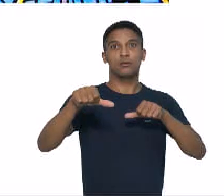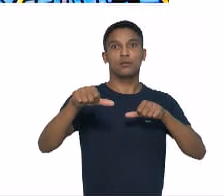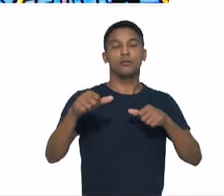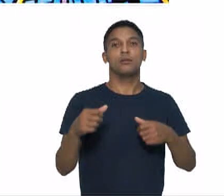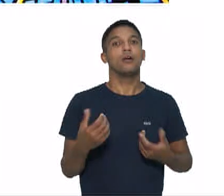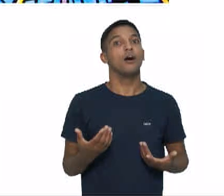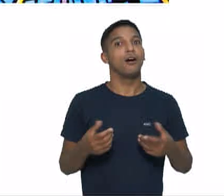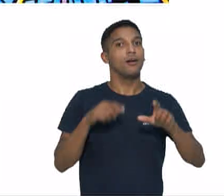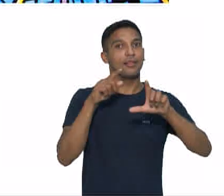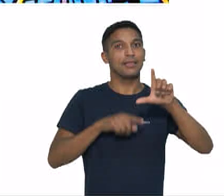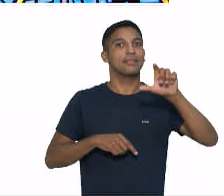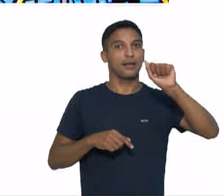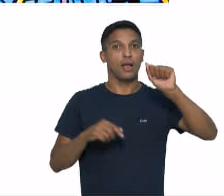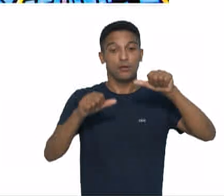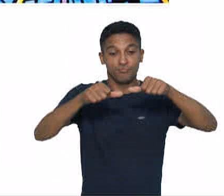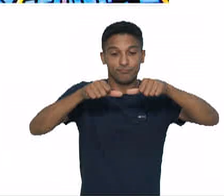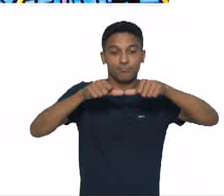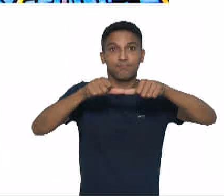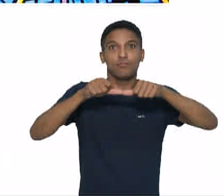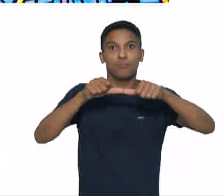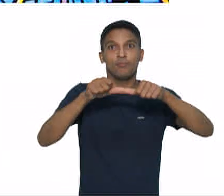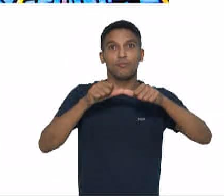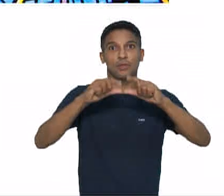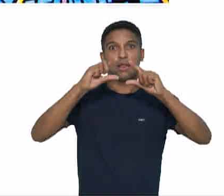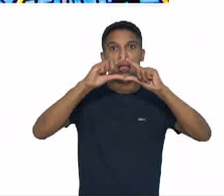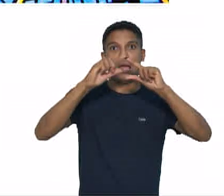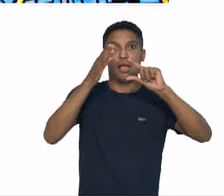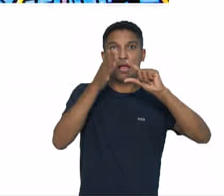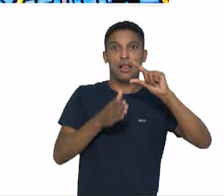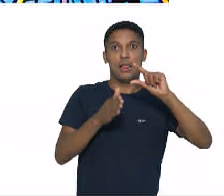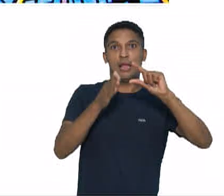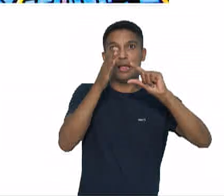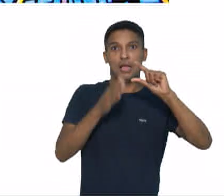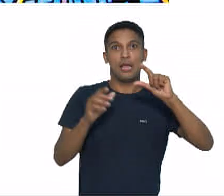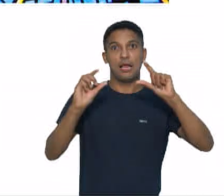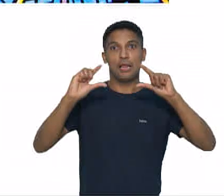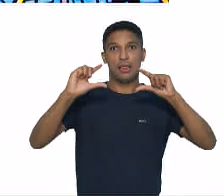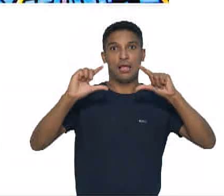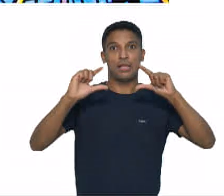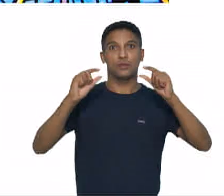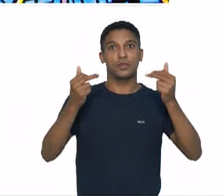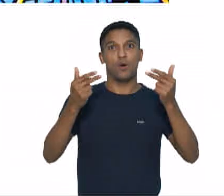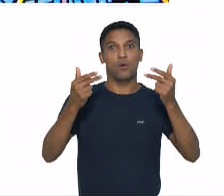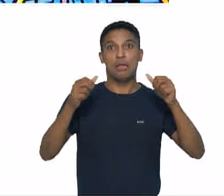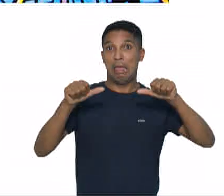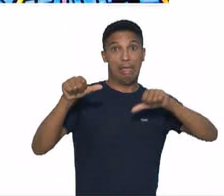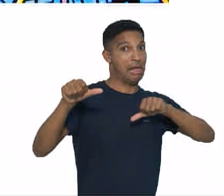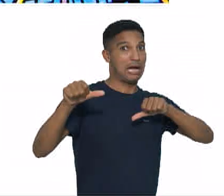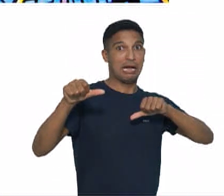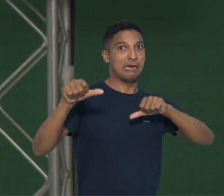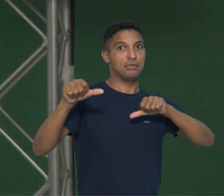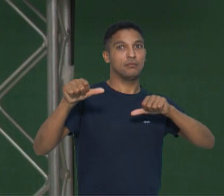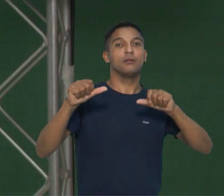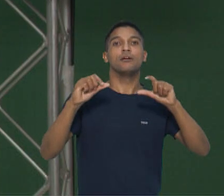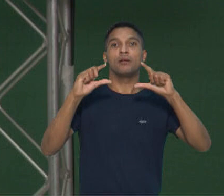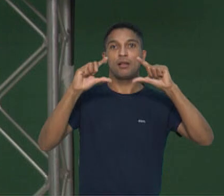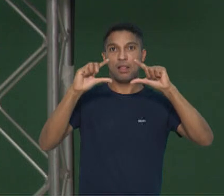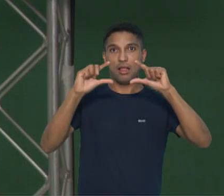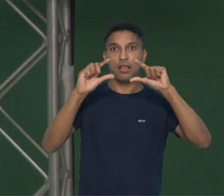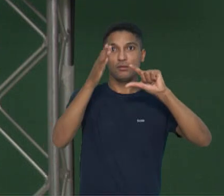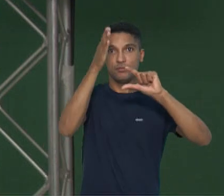A, simétrico, certo? Se passarmos uma linha ali, bem passando pelo meio da cruz, né? Um lado fica igual ao